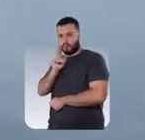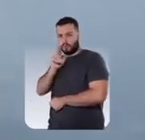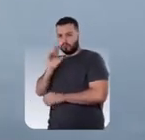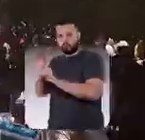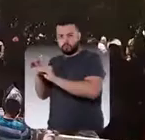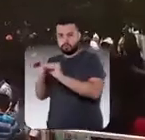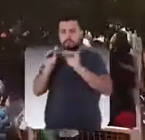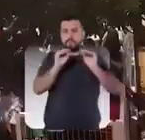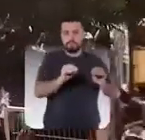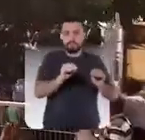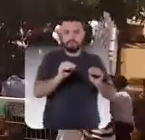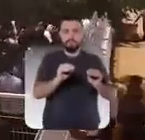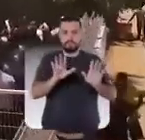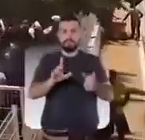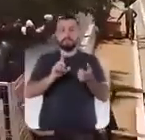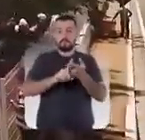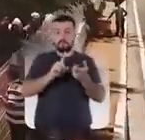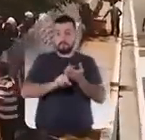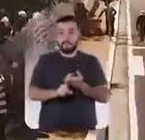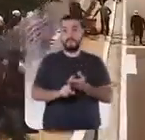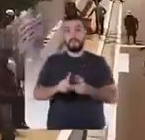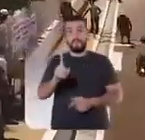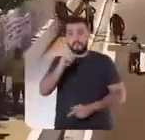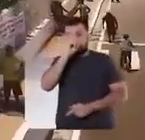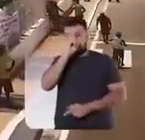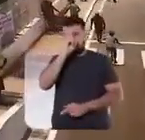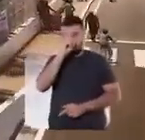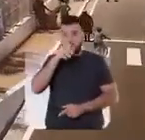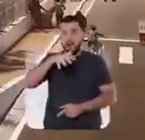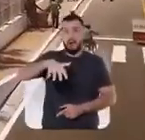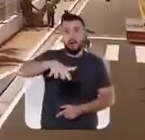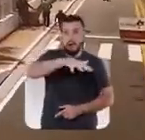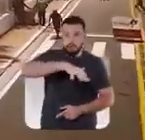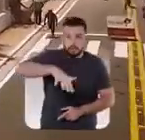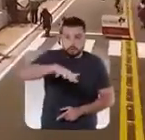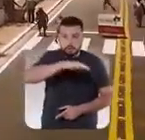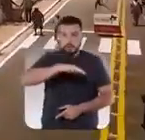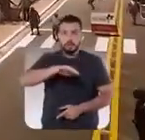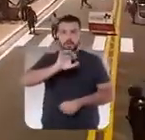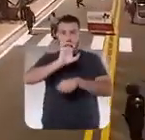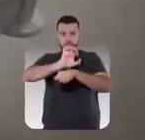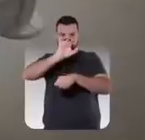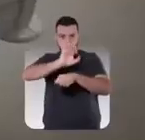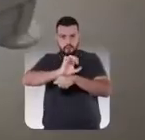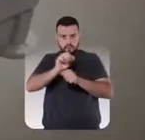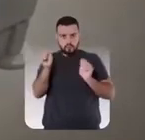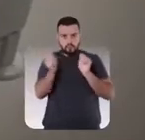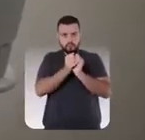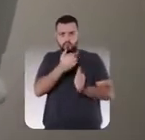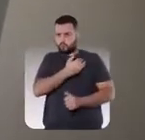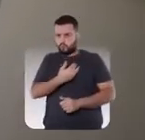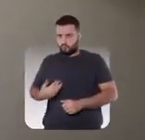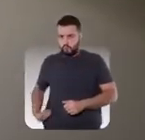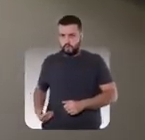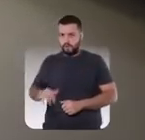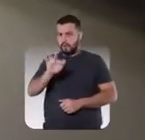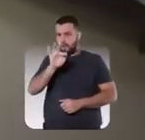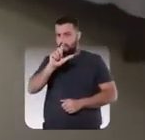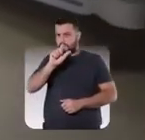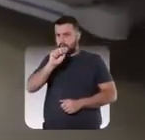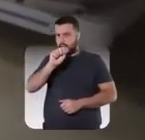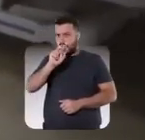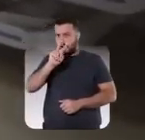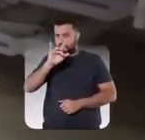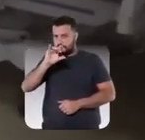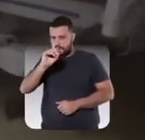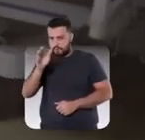Balsas Urgente. Veio também o Hospital Regional do Estado na parceria com o governo Flávio Dino. Uma grande parceria que trouxe a tão